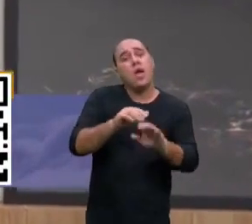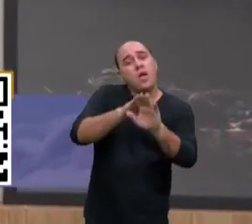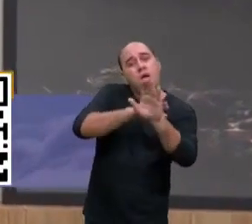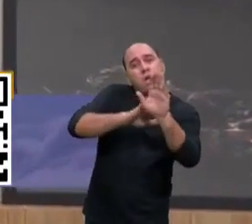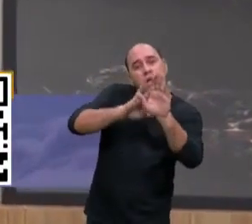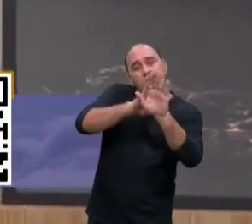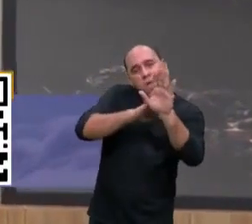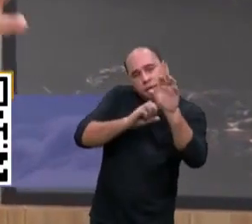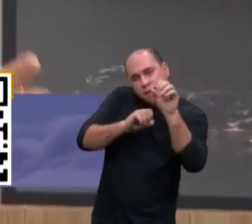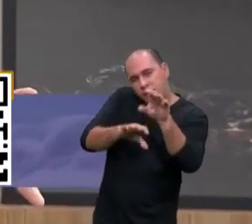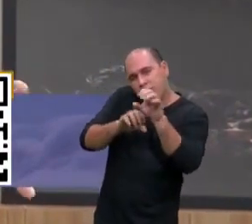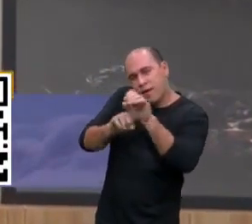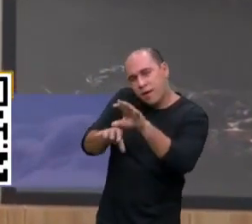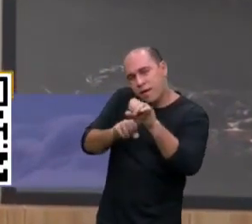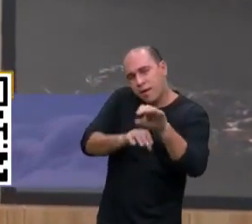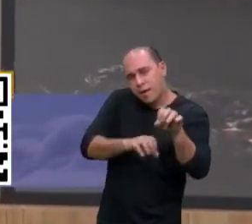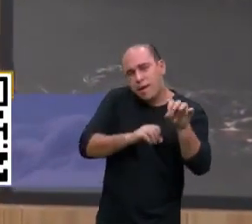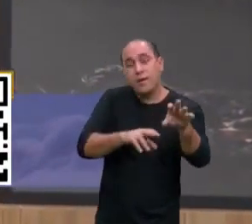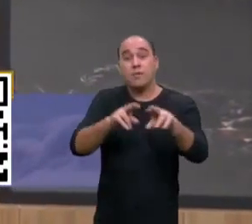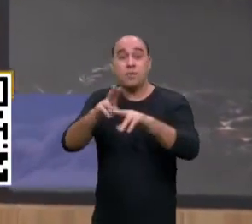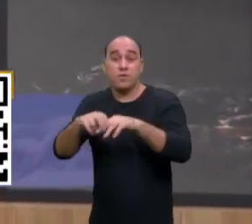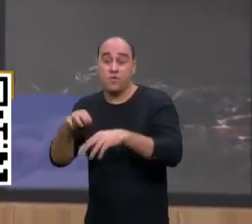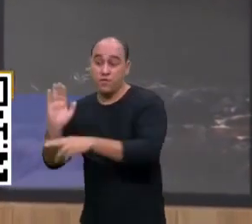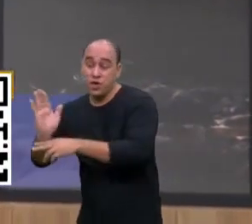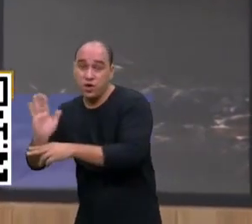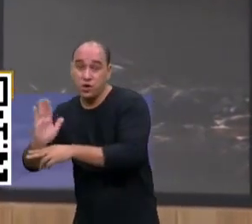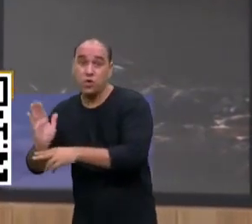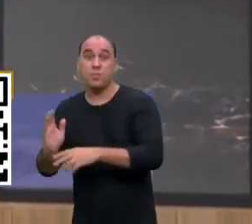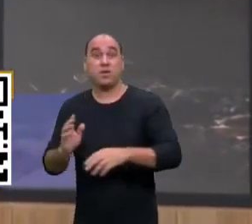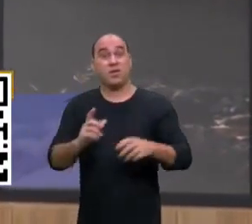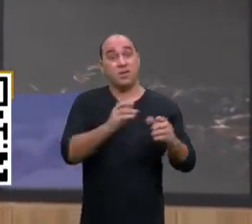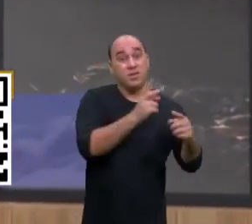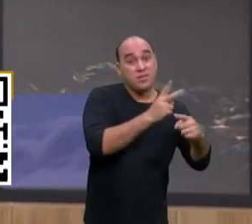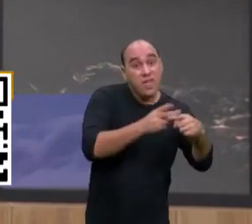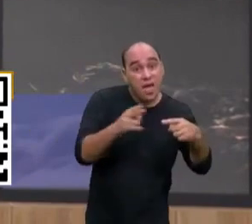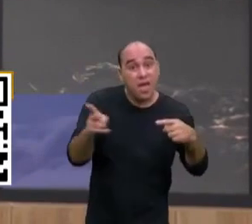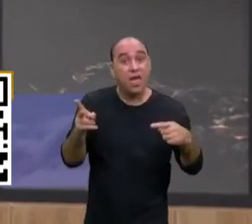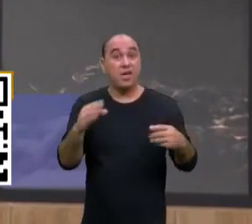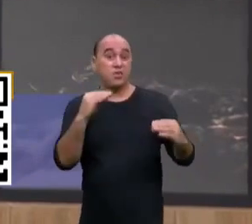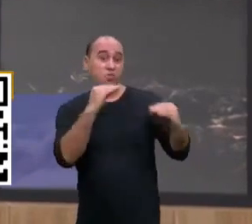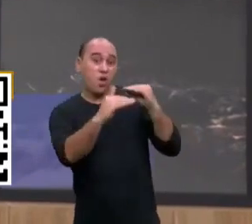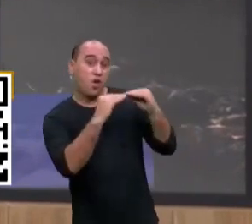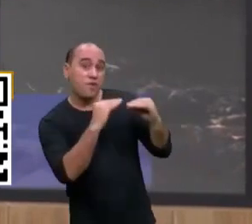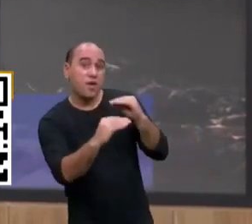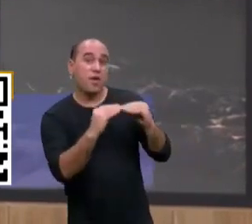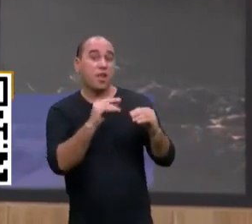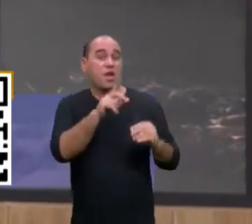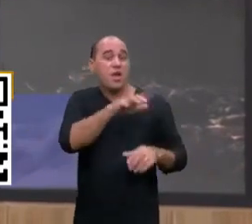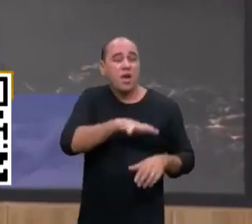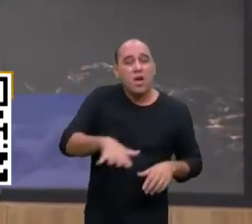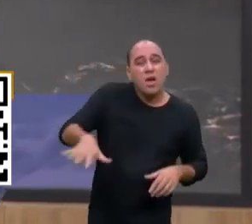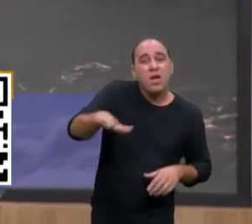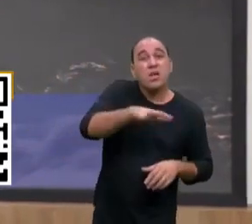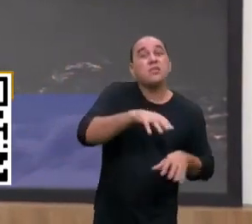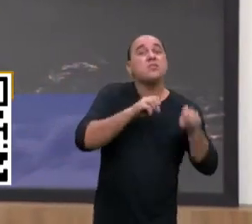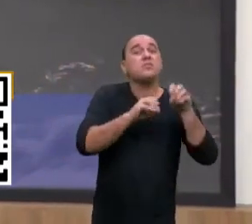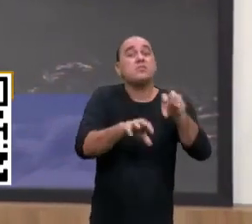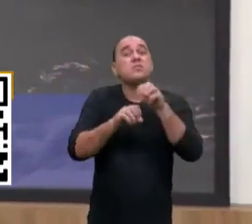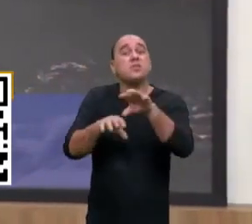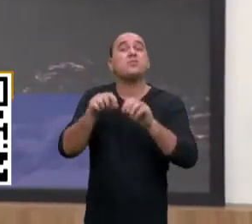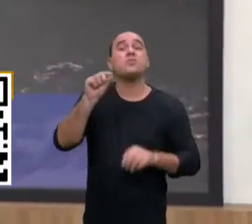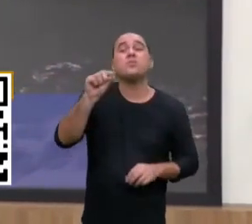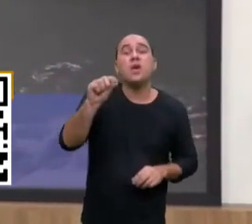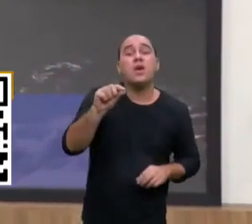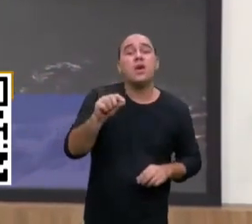mundo todo Inclusive tem outros filmes novelas séries entendeu que defende a doutrina da serpente tem até